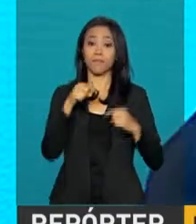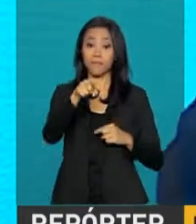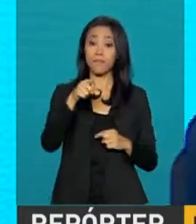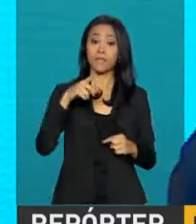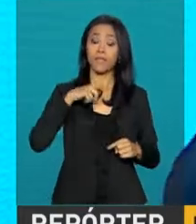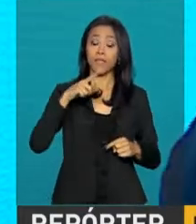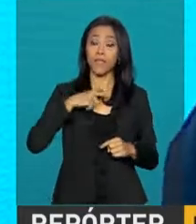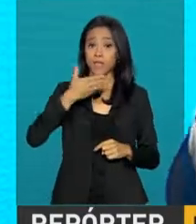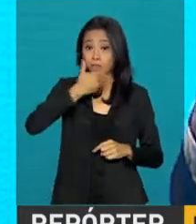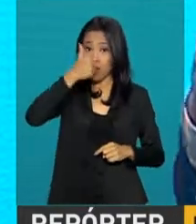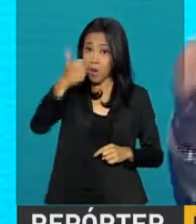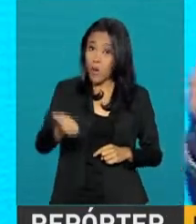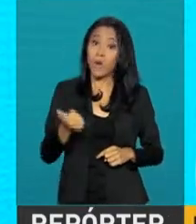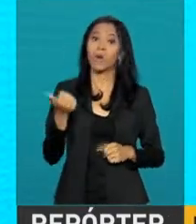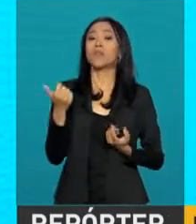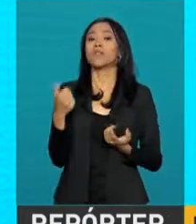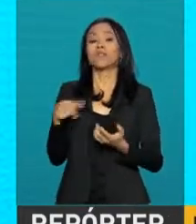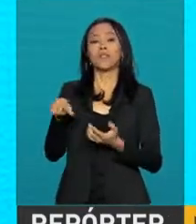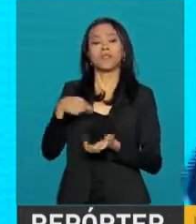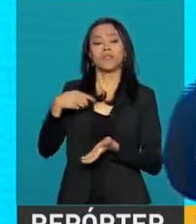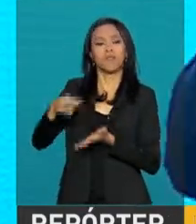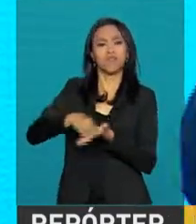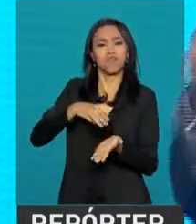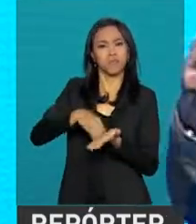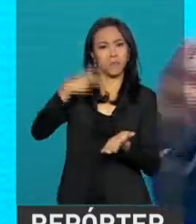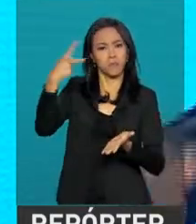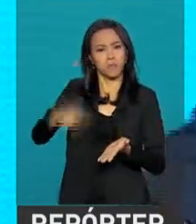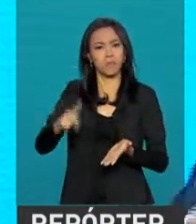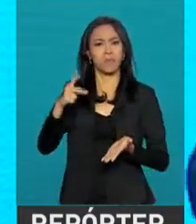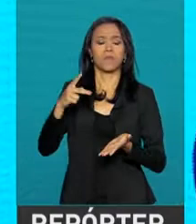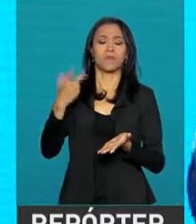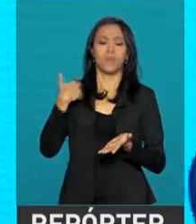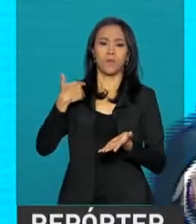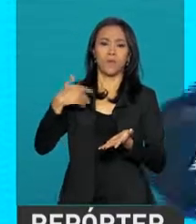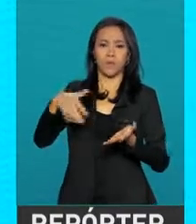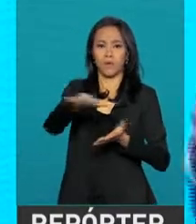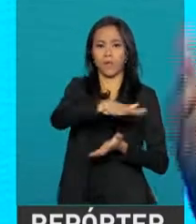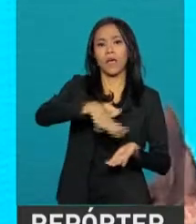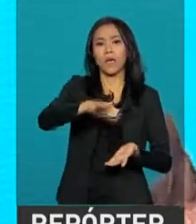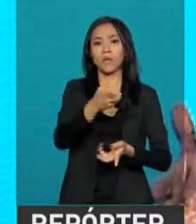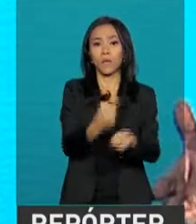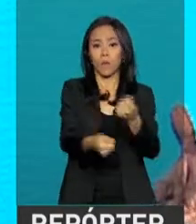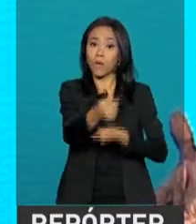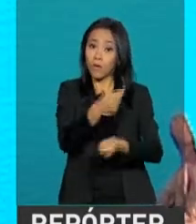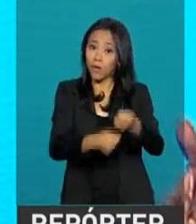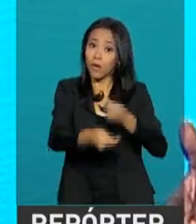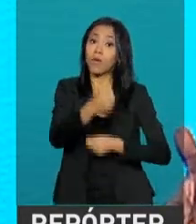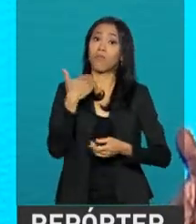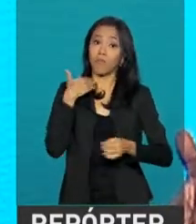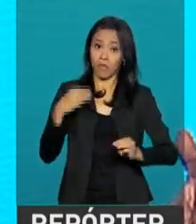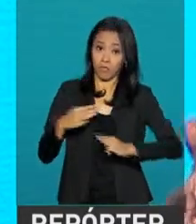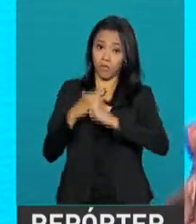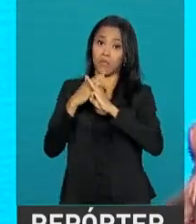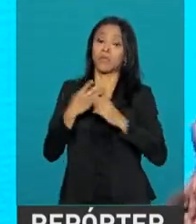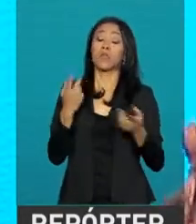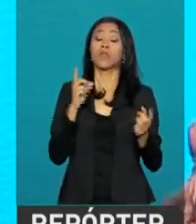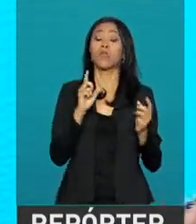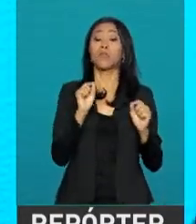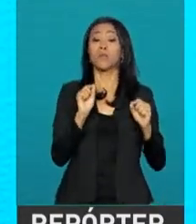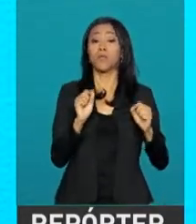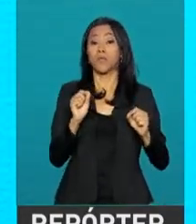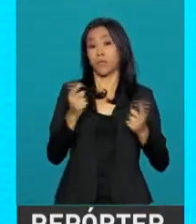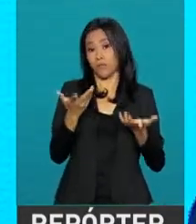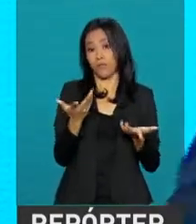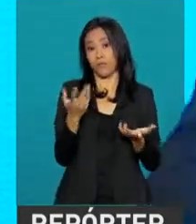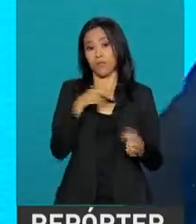do mercado financeiro internacional das empresas e do mundo e do que o país está adotando